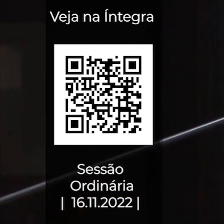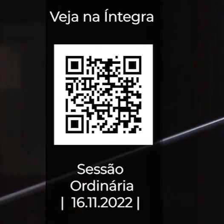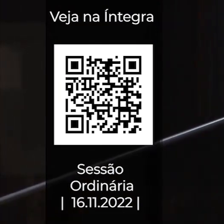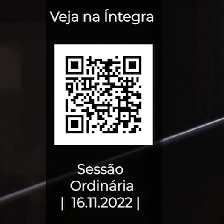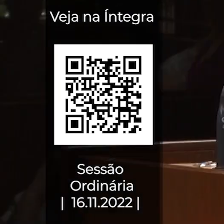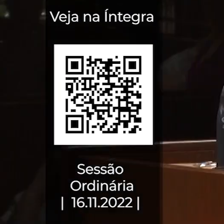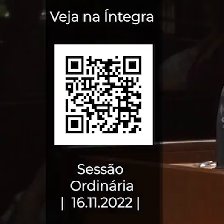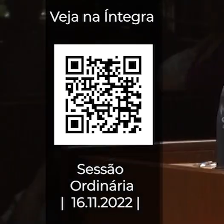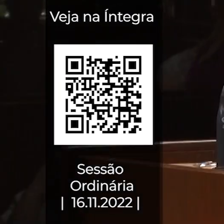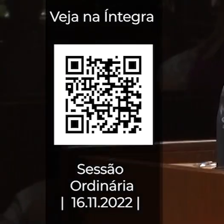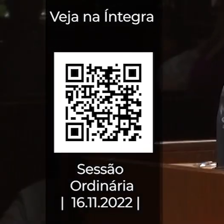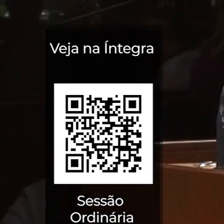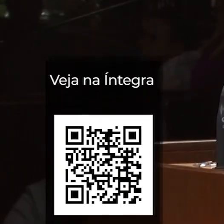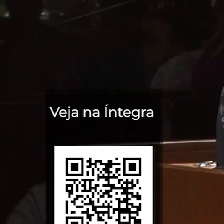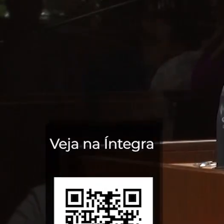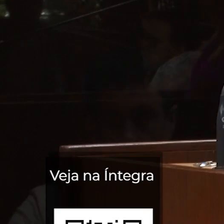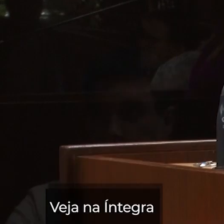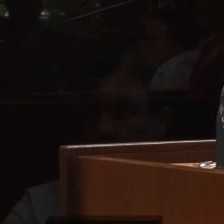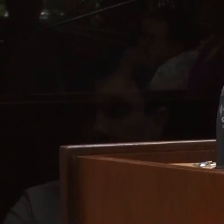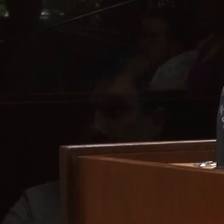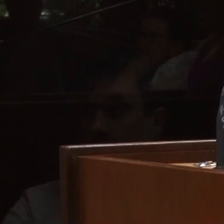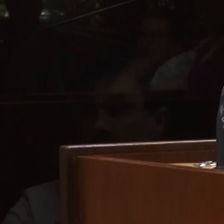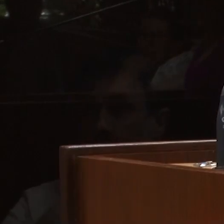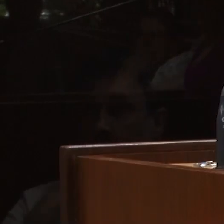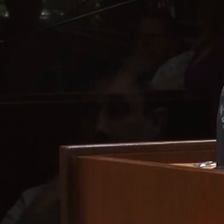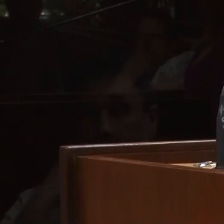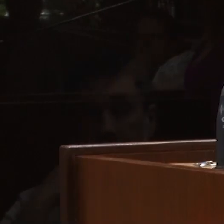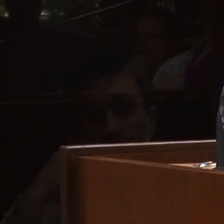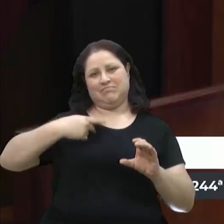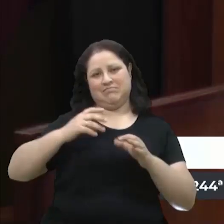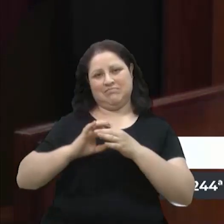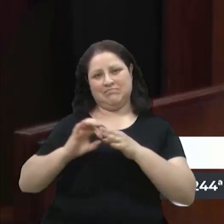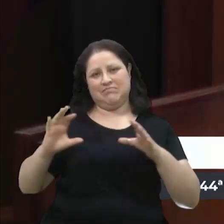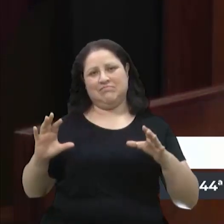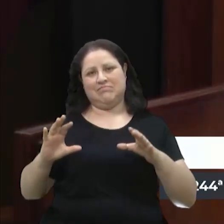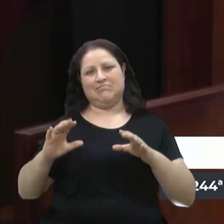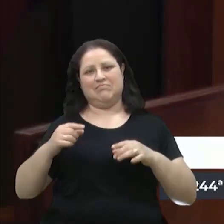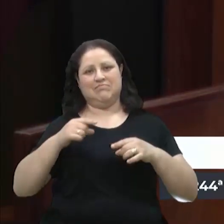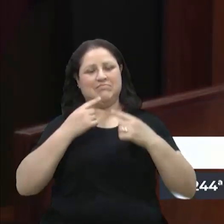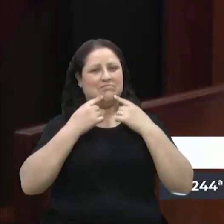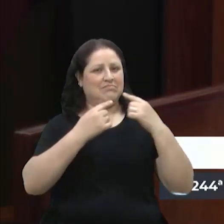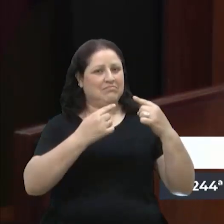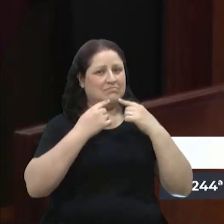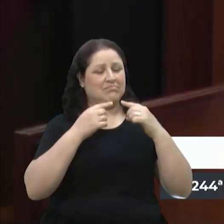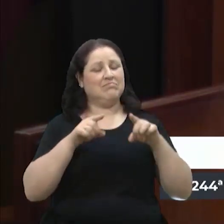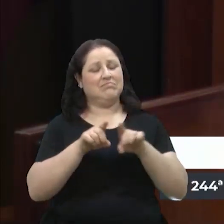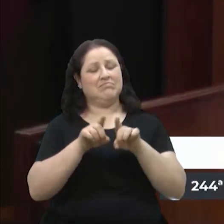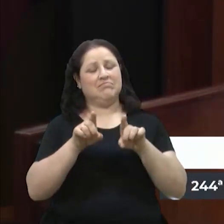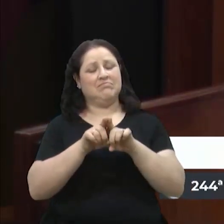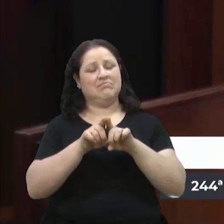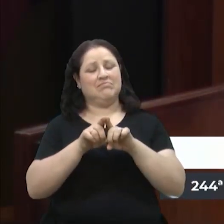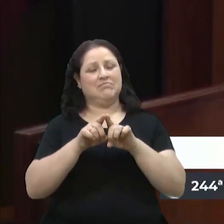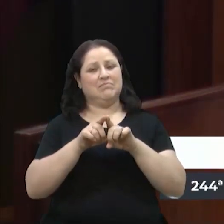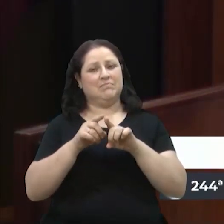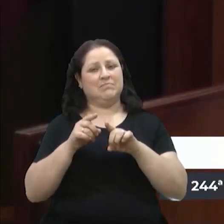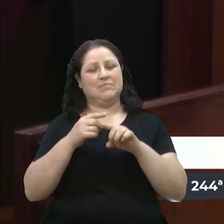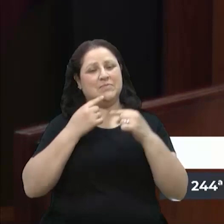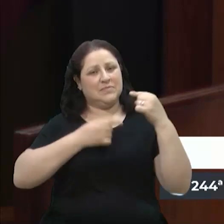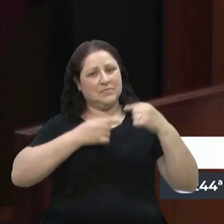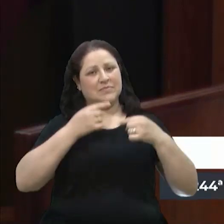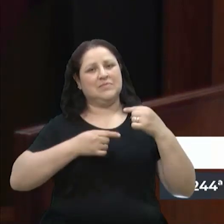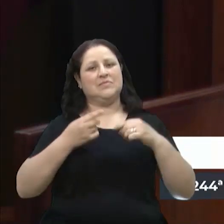agradeceu a homenagem e lembrou a trajetória e a missão da escola. A Escola Luiz Covolan tem como compromisso